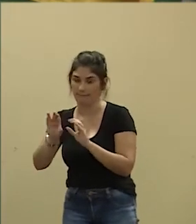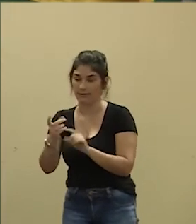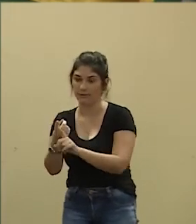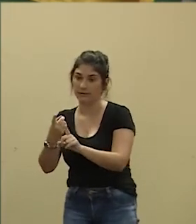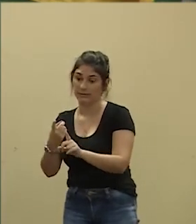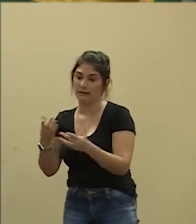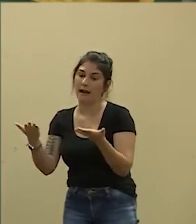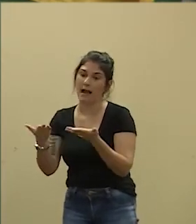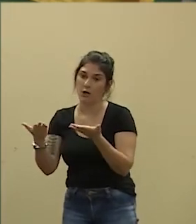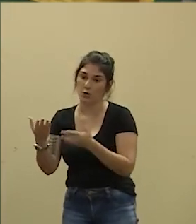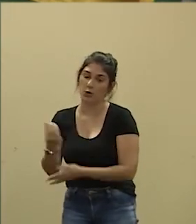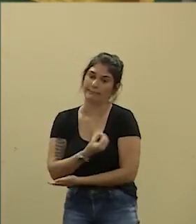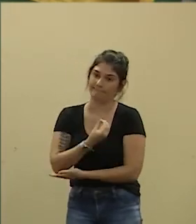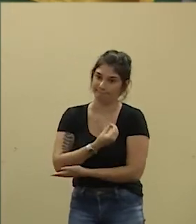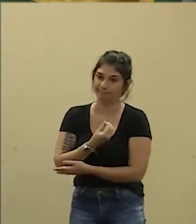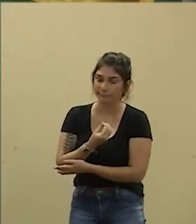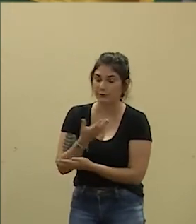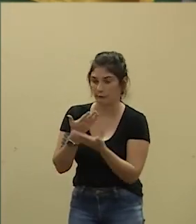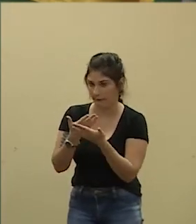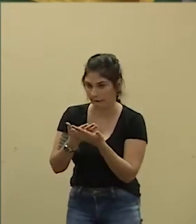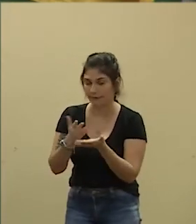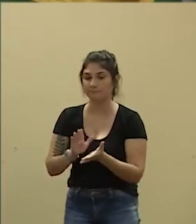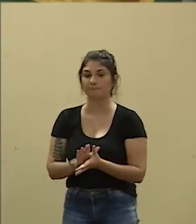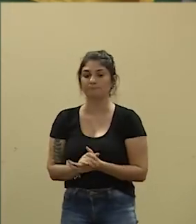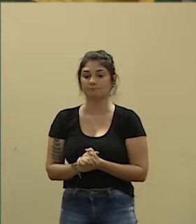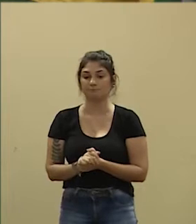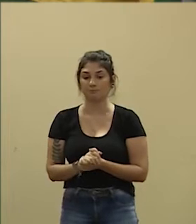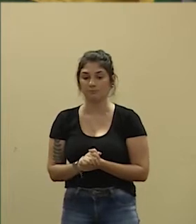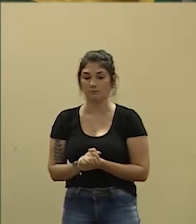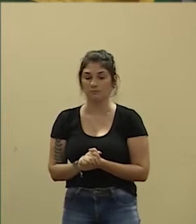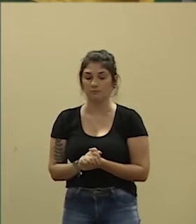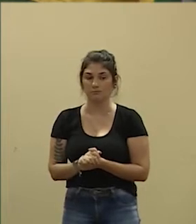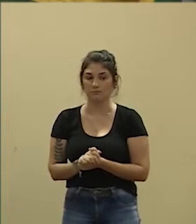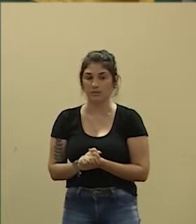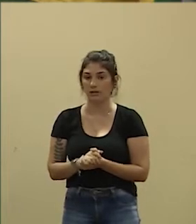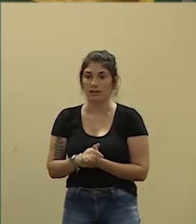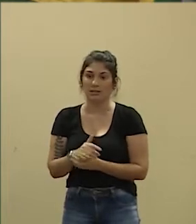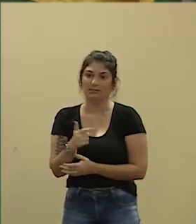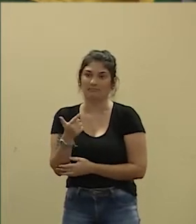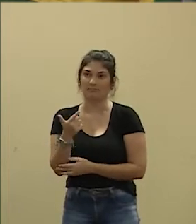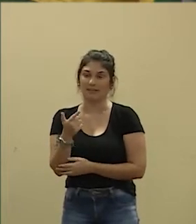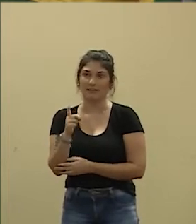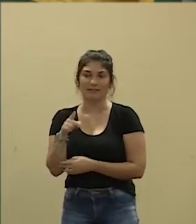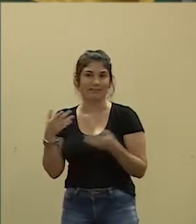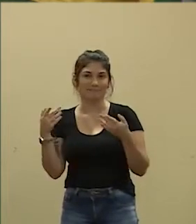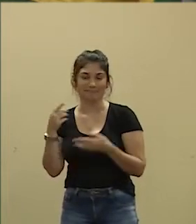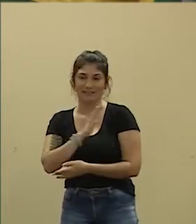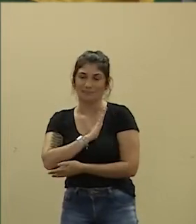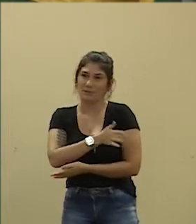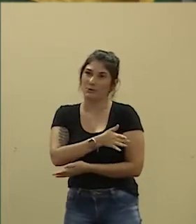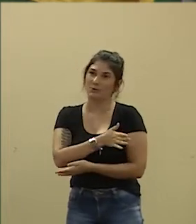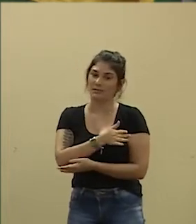para o presencial e é é até se encontrarem a mente esse preconceito que a gente enfrenta eu nunca vi